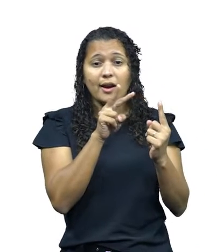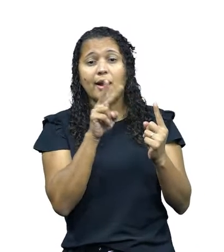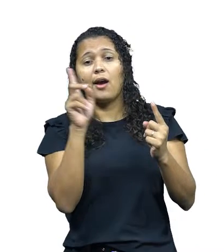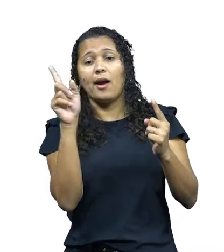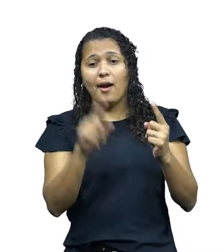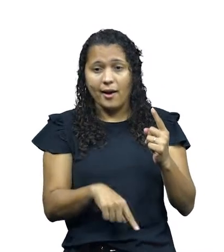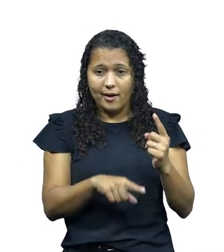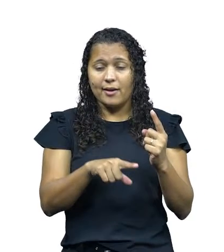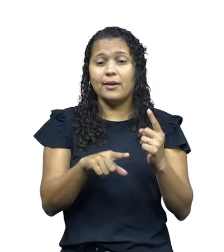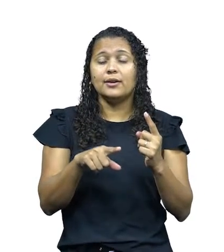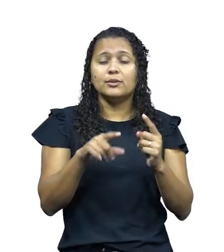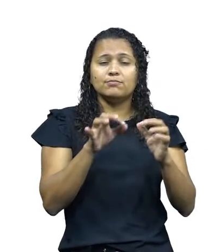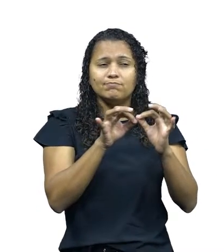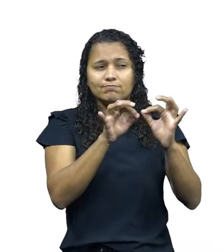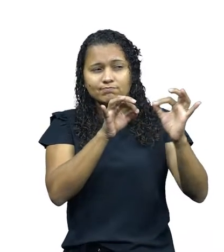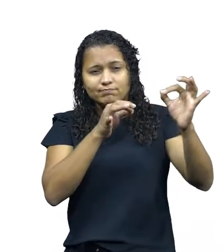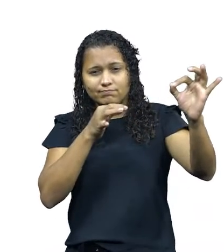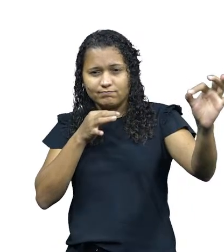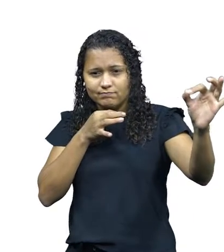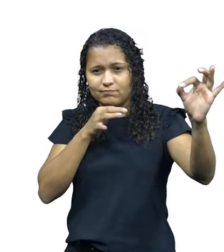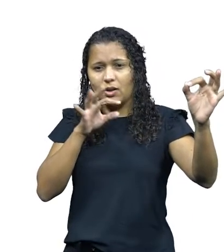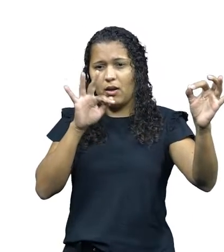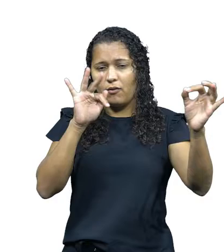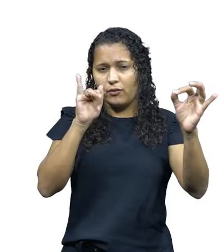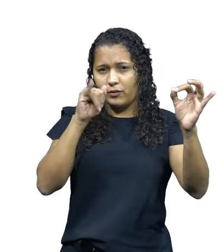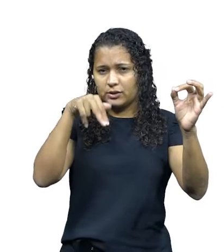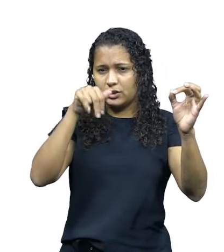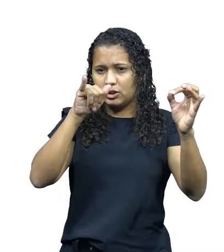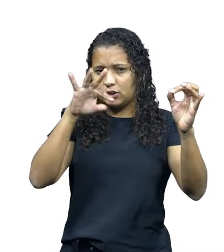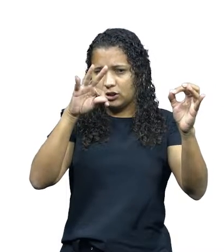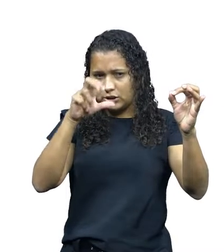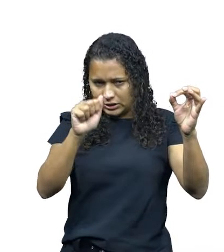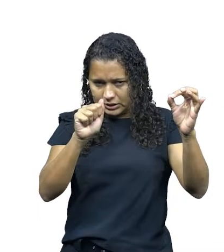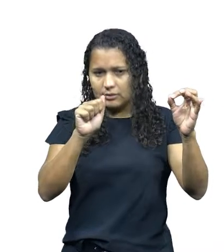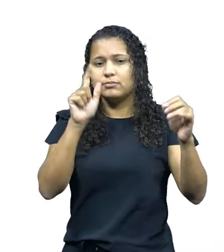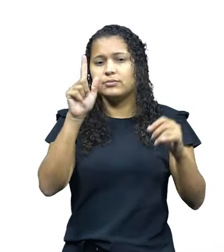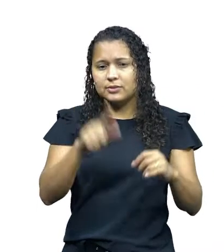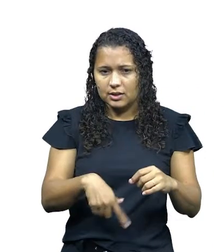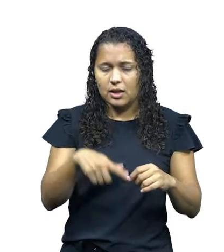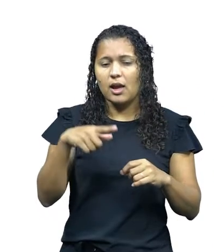a uma distância finita do plano de projeção, denominado o